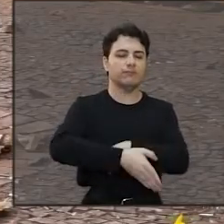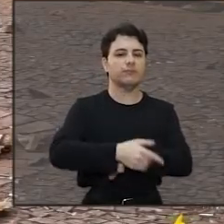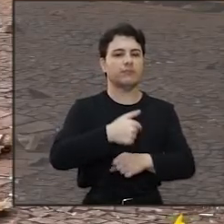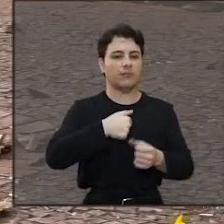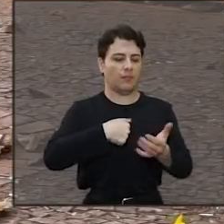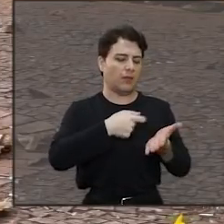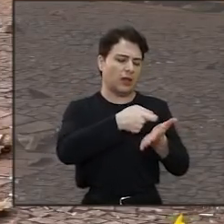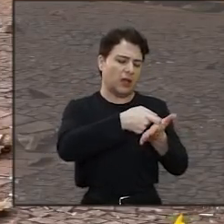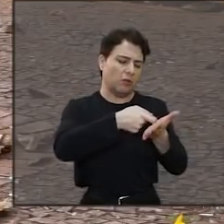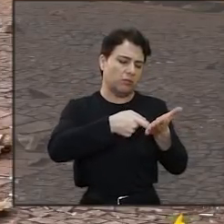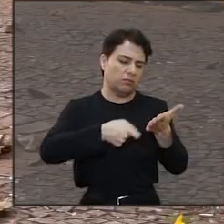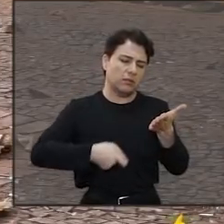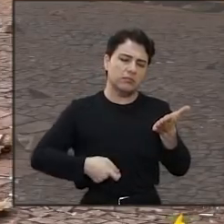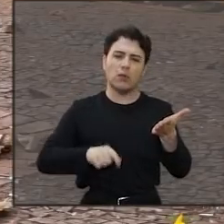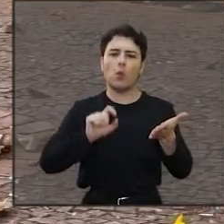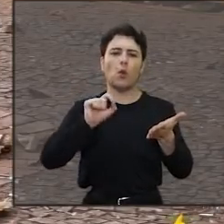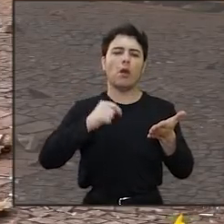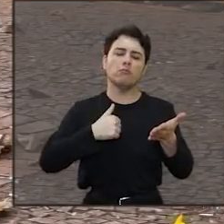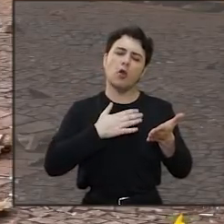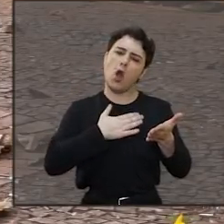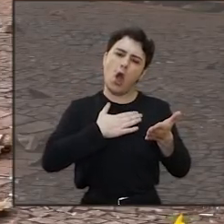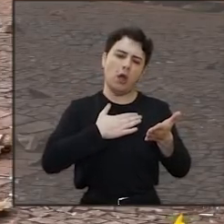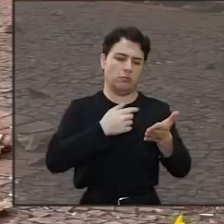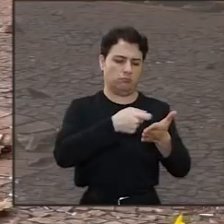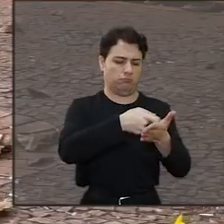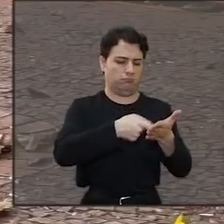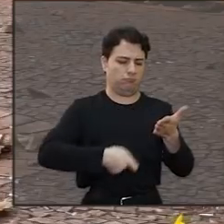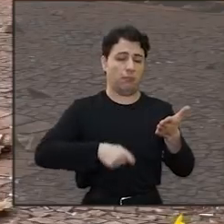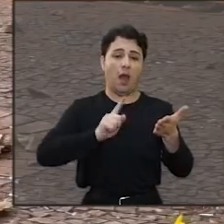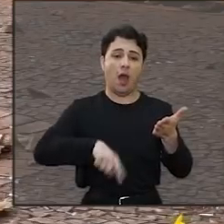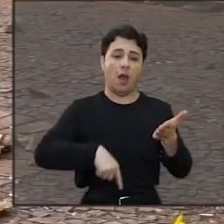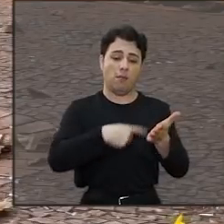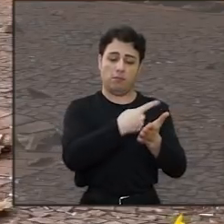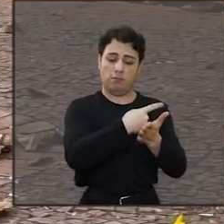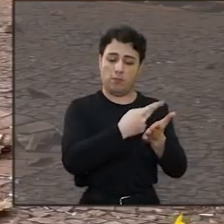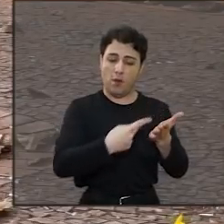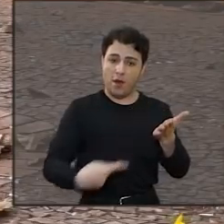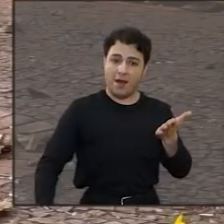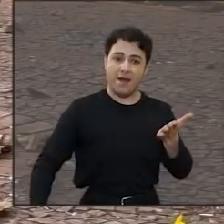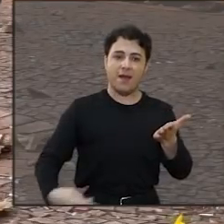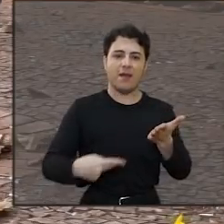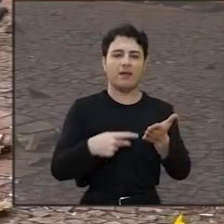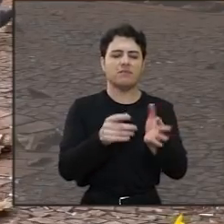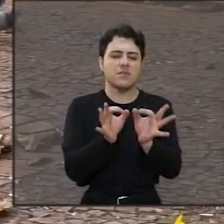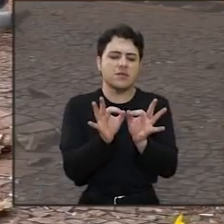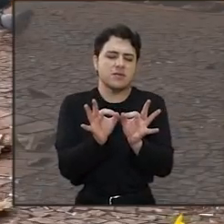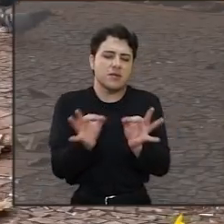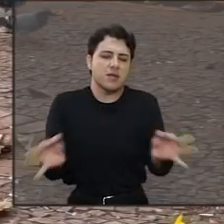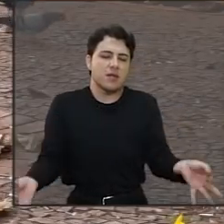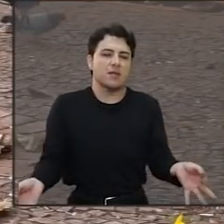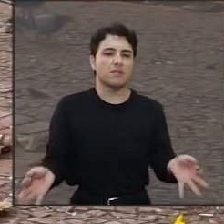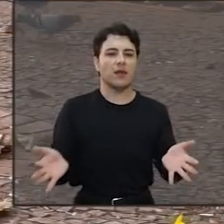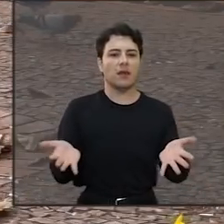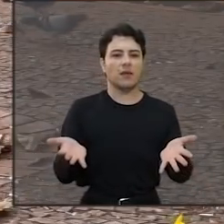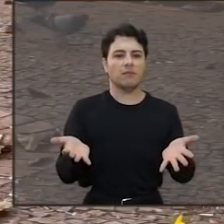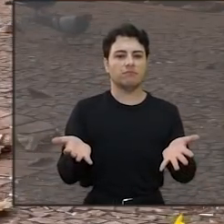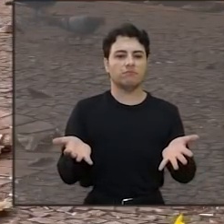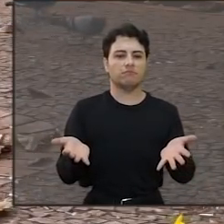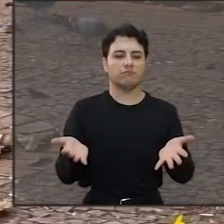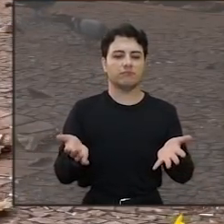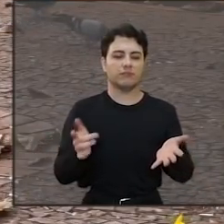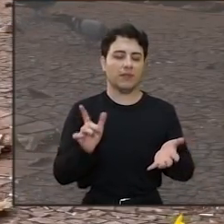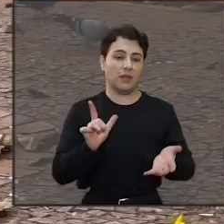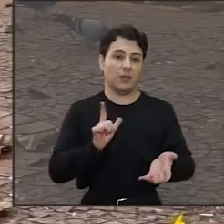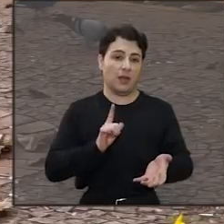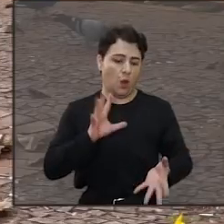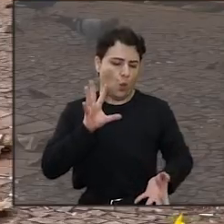mas teve uma época da vida universitária que eu peguei um certo gosto por um tipo de poesia que era uma poesia